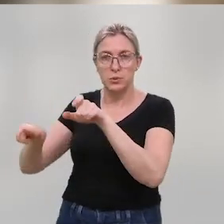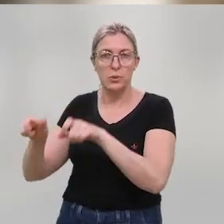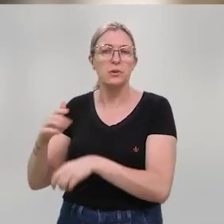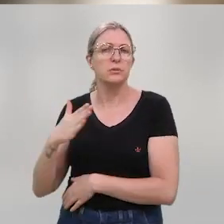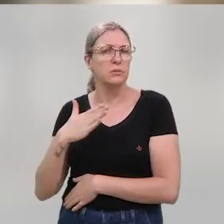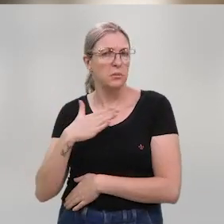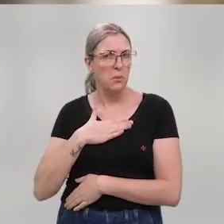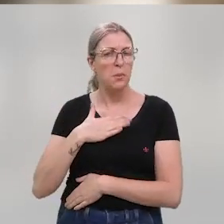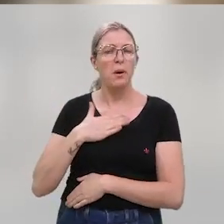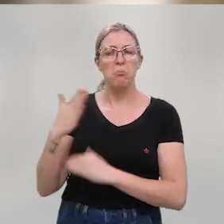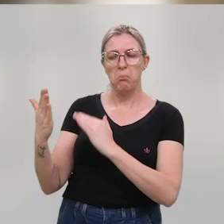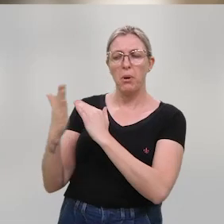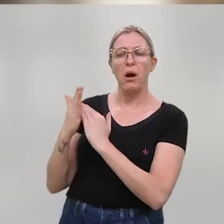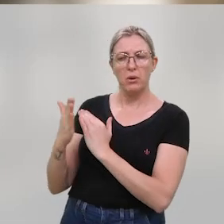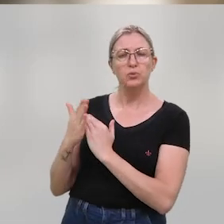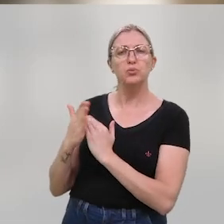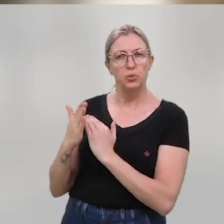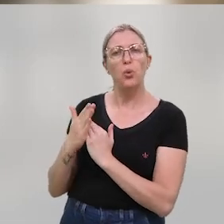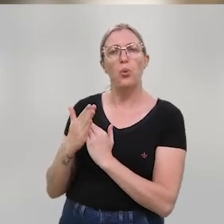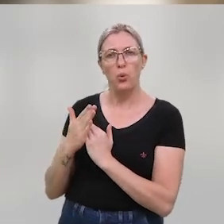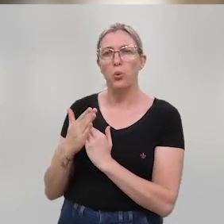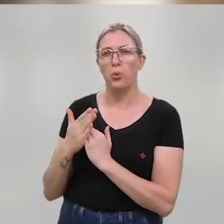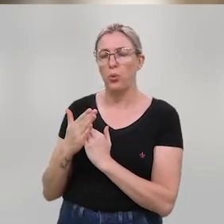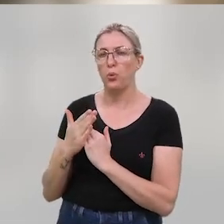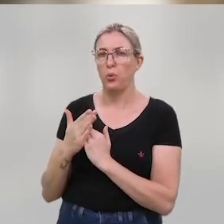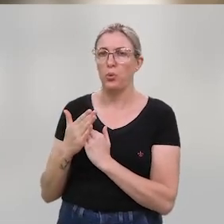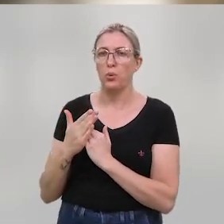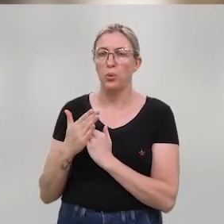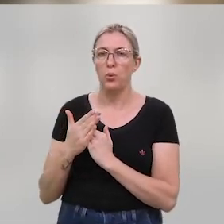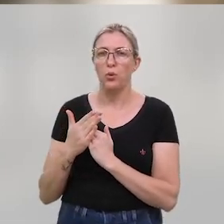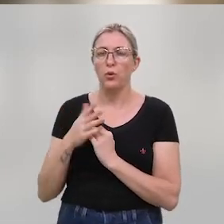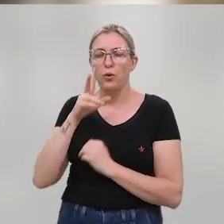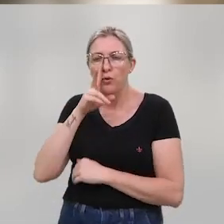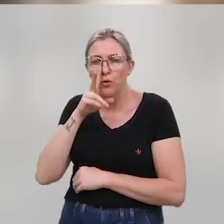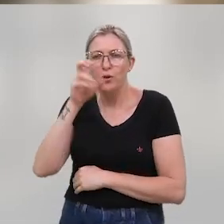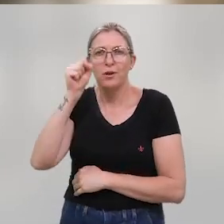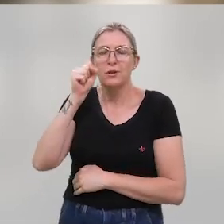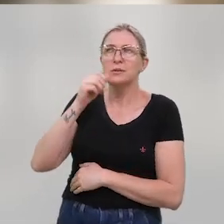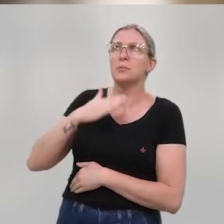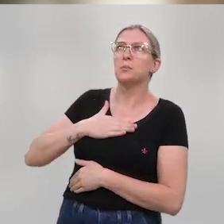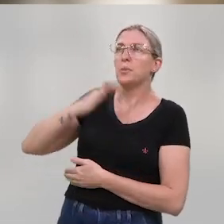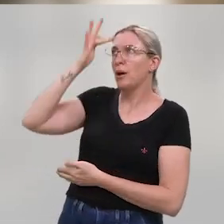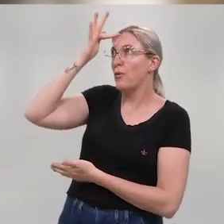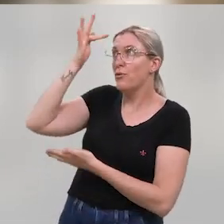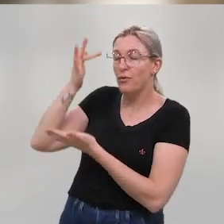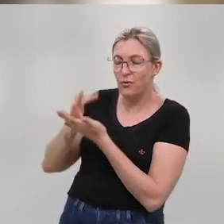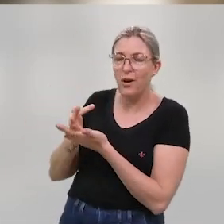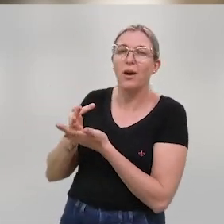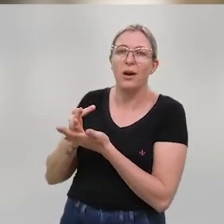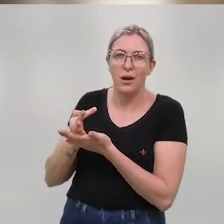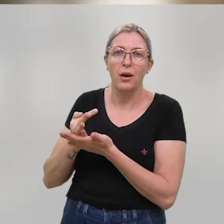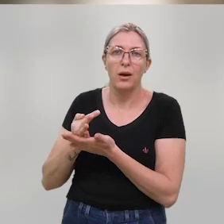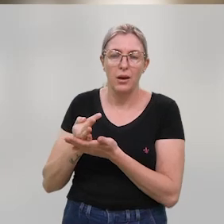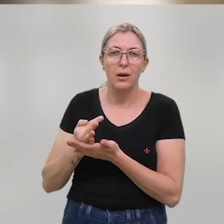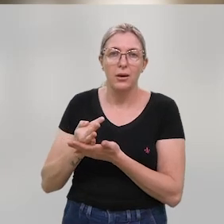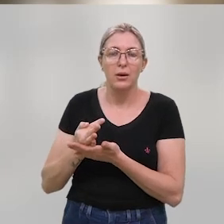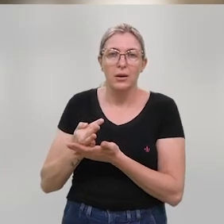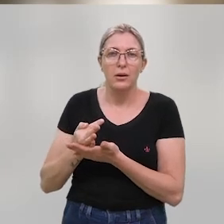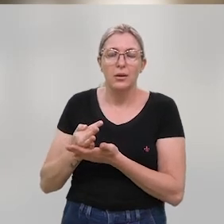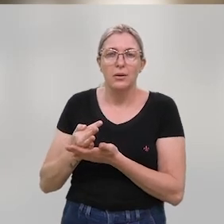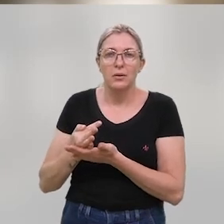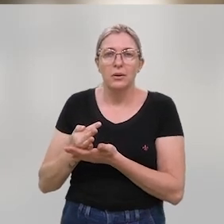Isso tudo acaba contribuindo e, para mim, particularmente, foi assim uma das coisas que com